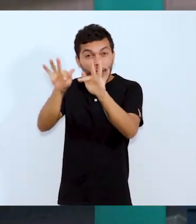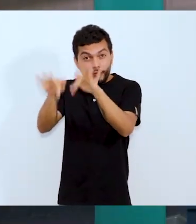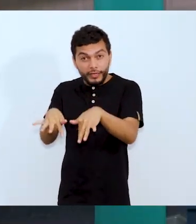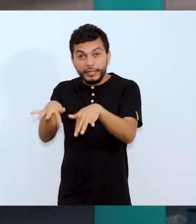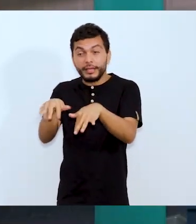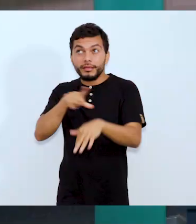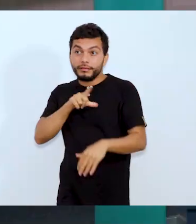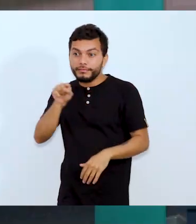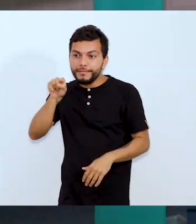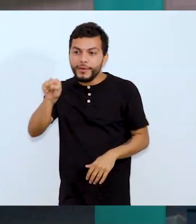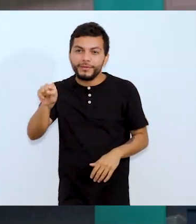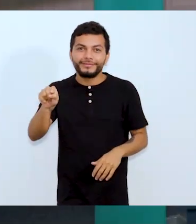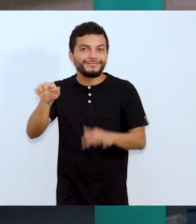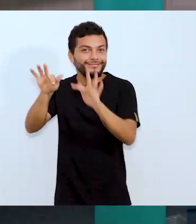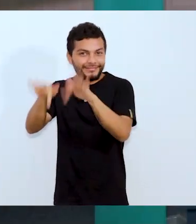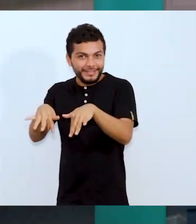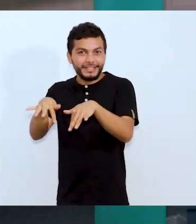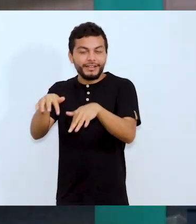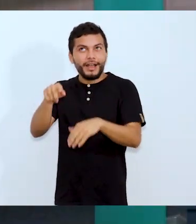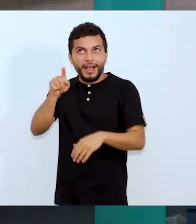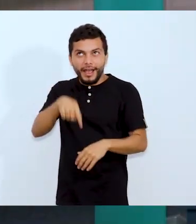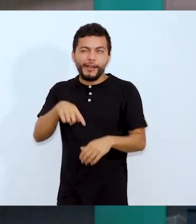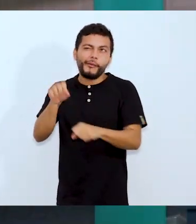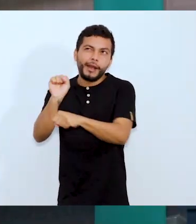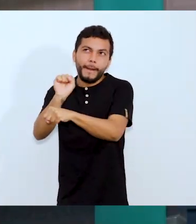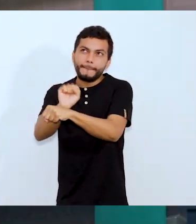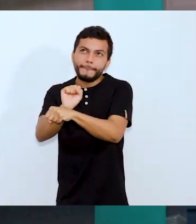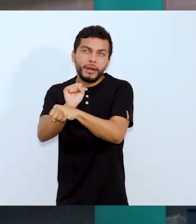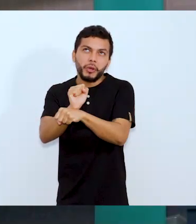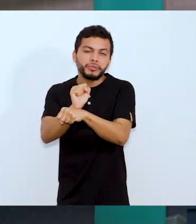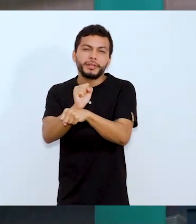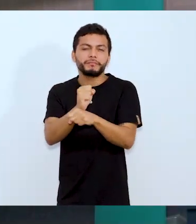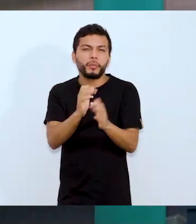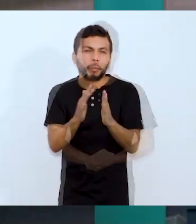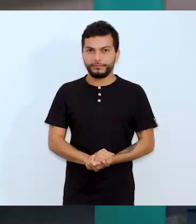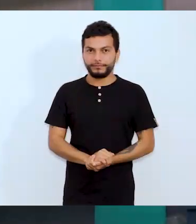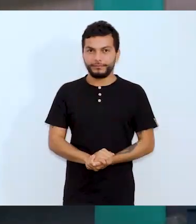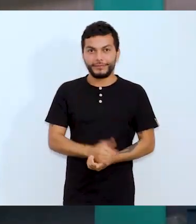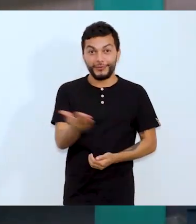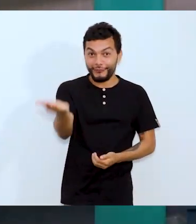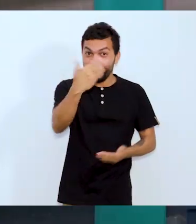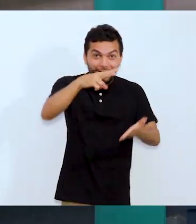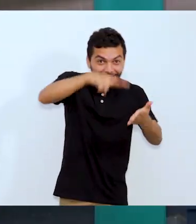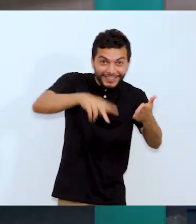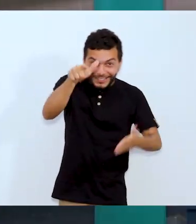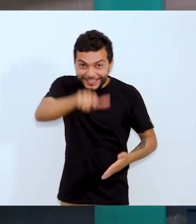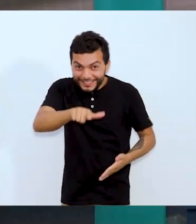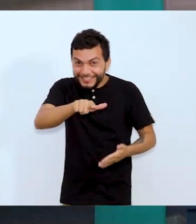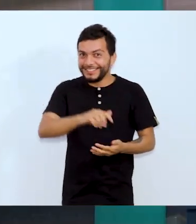o ponto final, dando uma pausa mais longa, uma pausa maior. Vamos ler